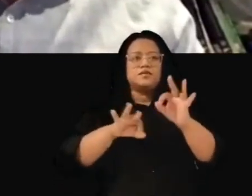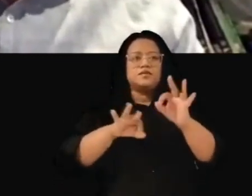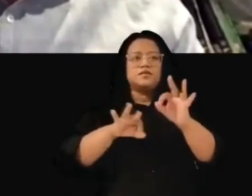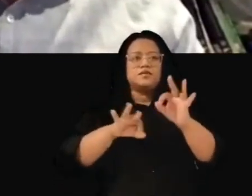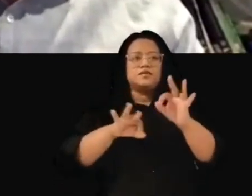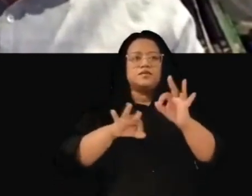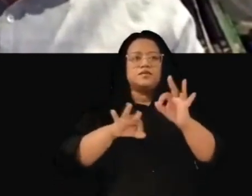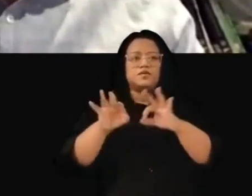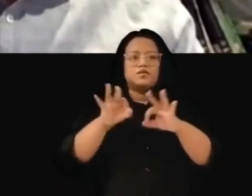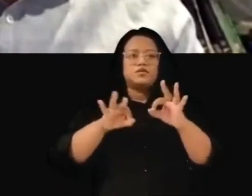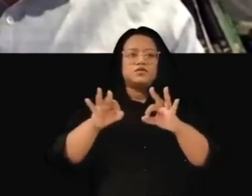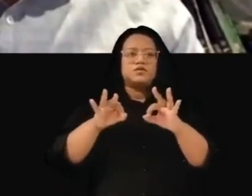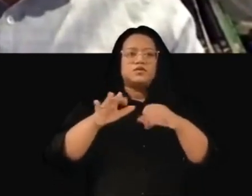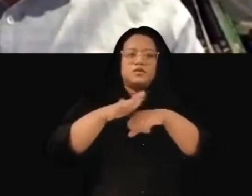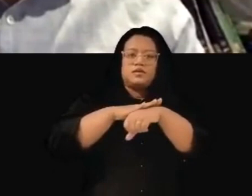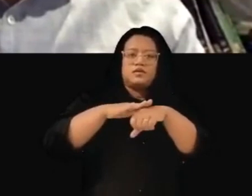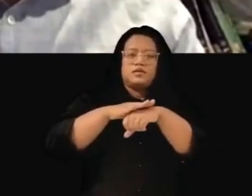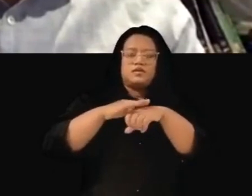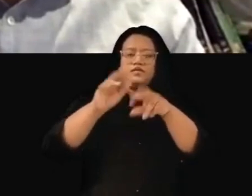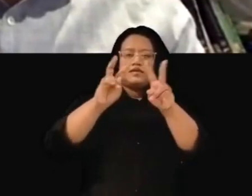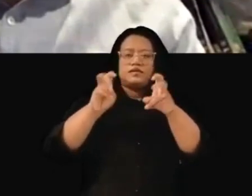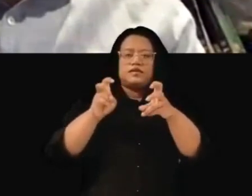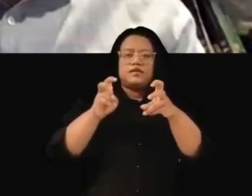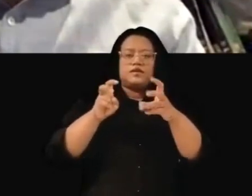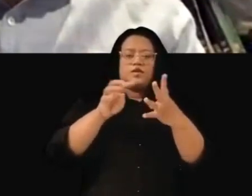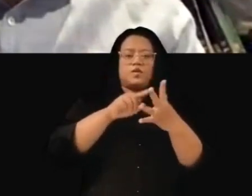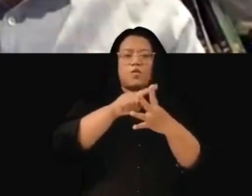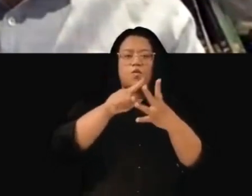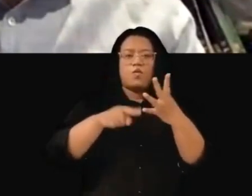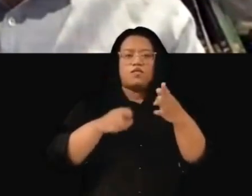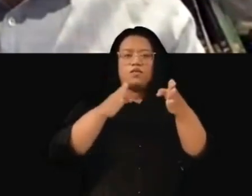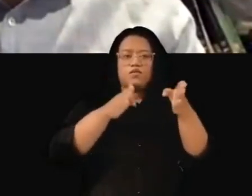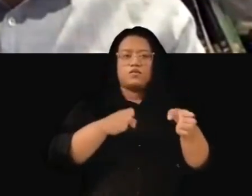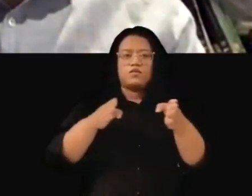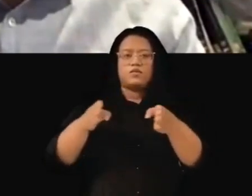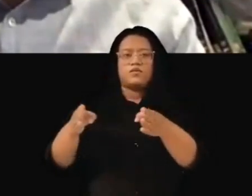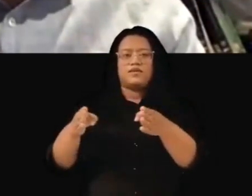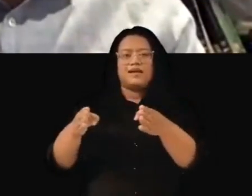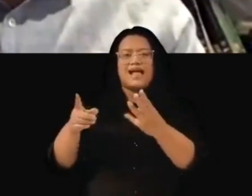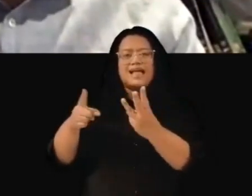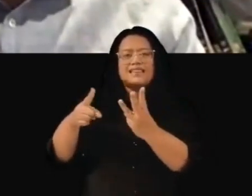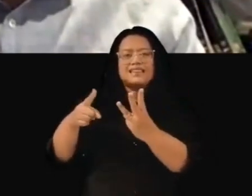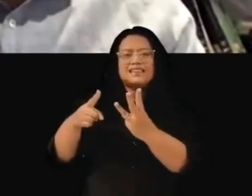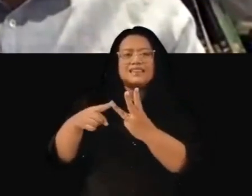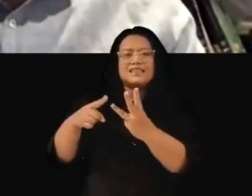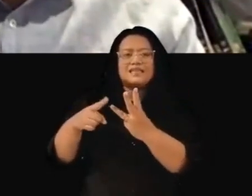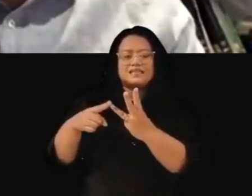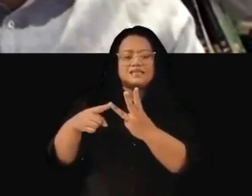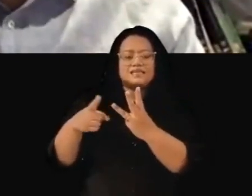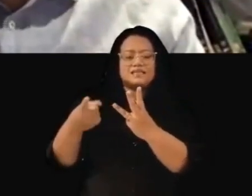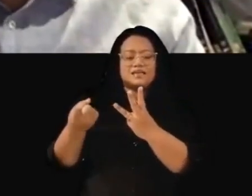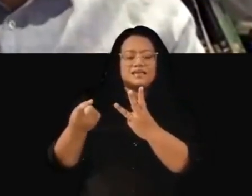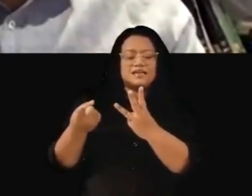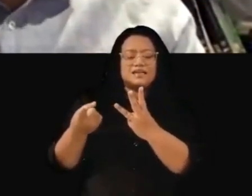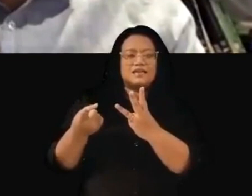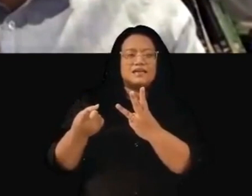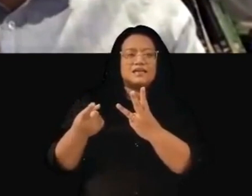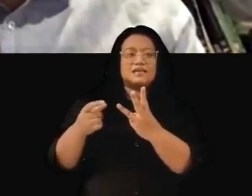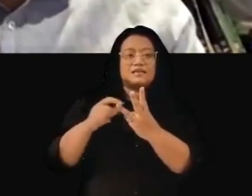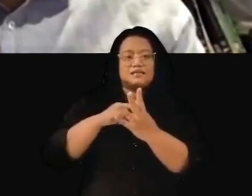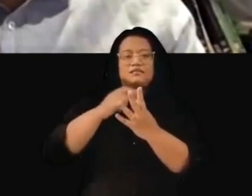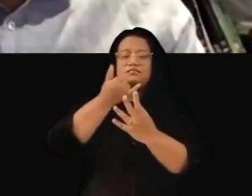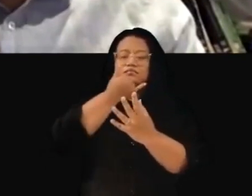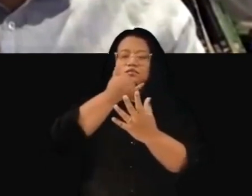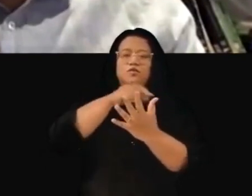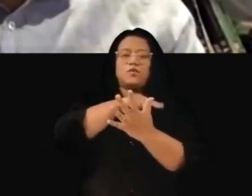imagem retorna ao segundo slide. Digamos, 4 etapas, talvez a terceira eu não precise... Desculpe, em 5 etapas, talvez até